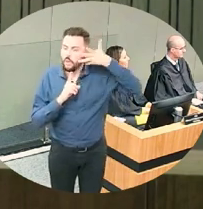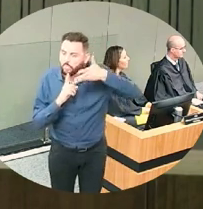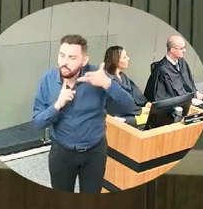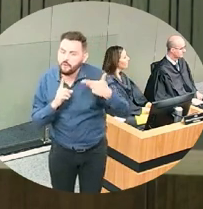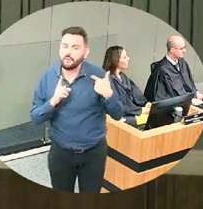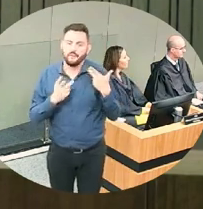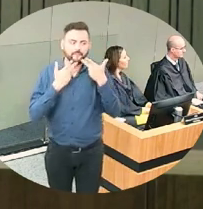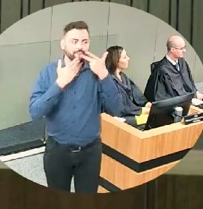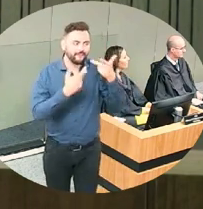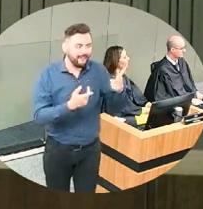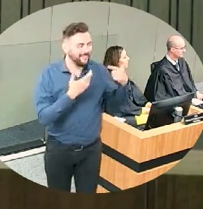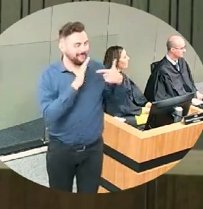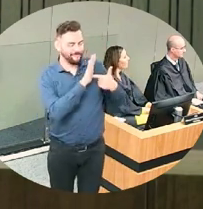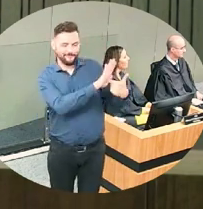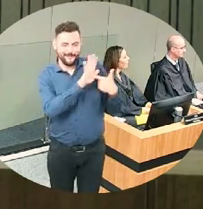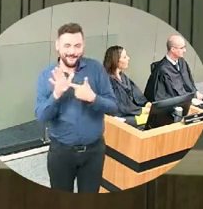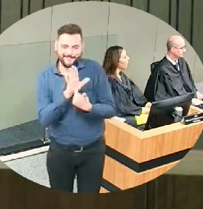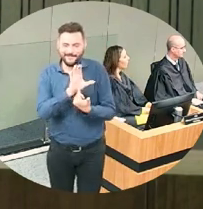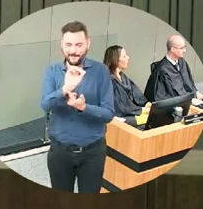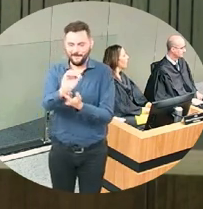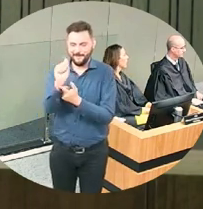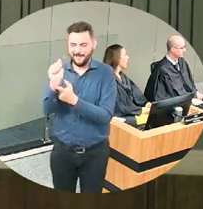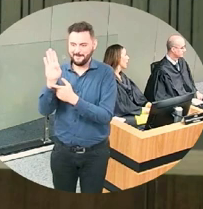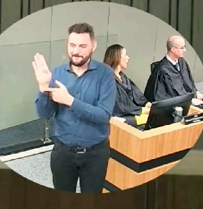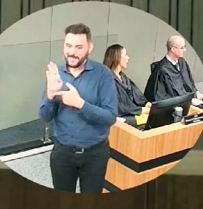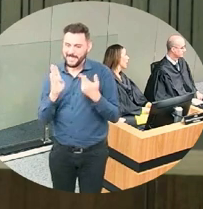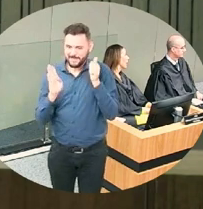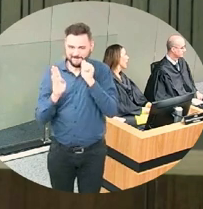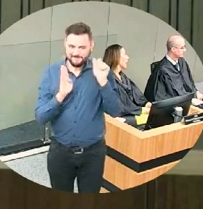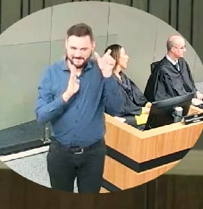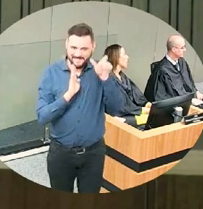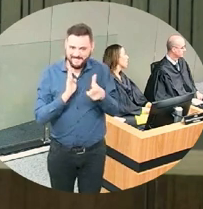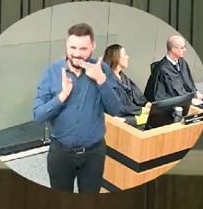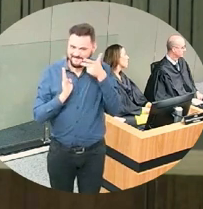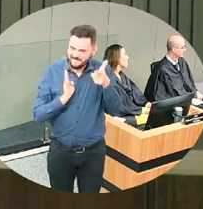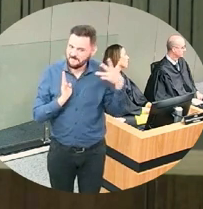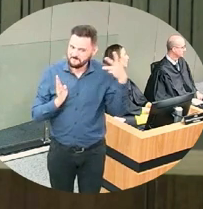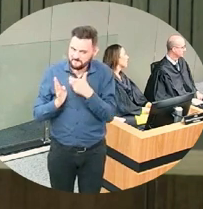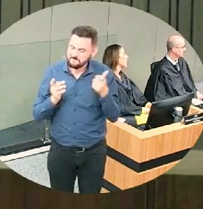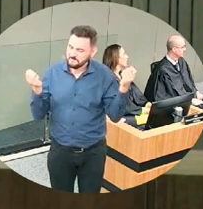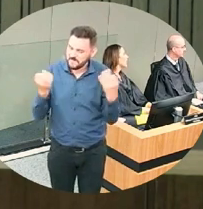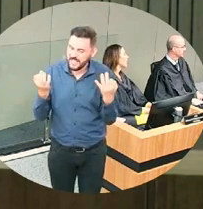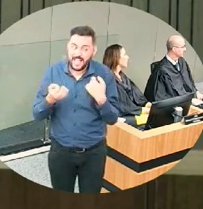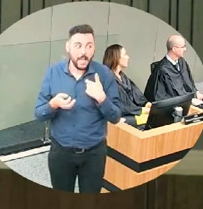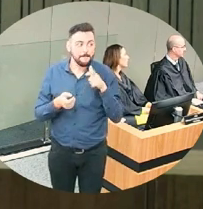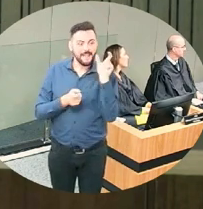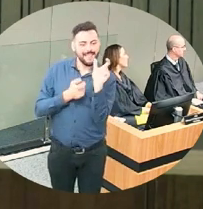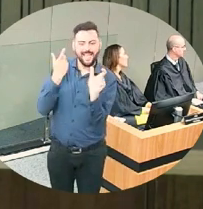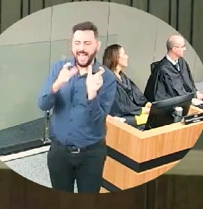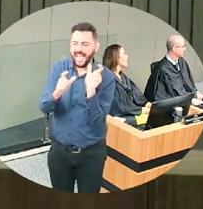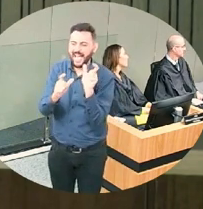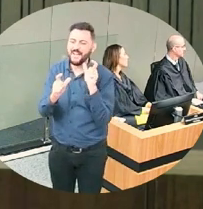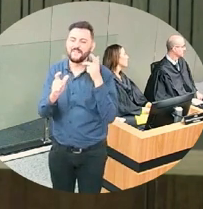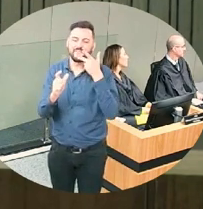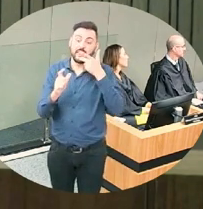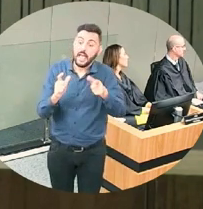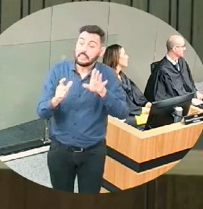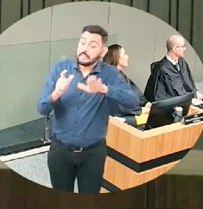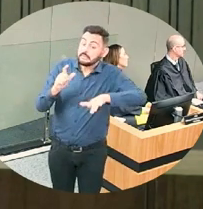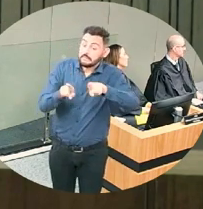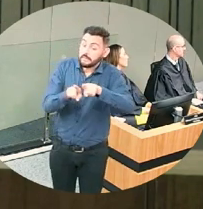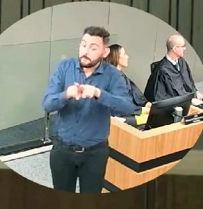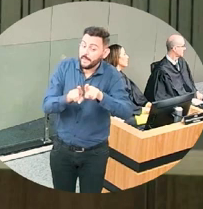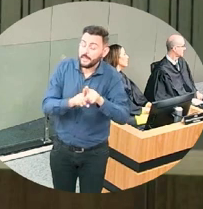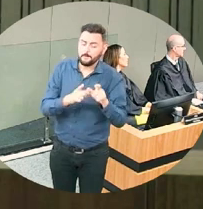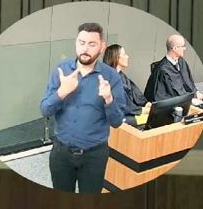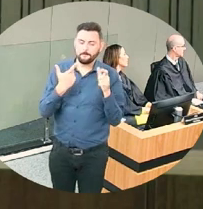bem feita hoje aqui pela nossa representante da OAB né a palavra escrita a palavra falada a palavra não Dita e que